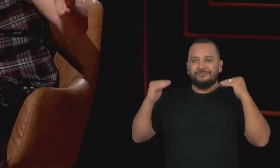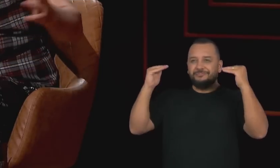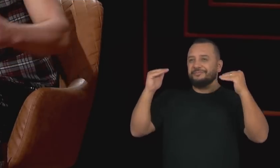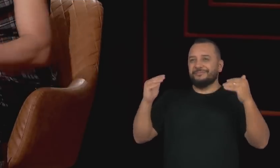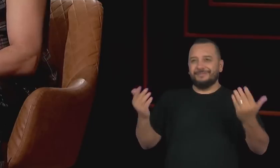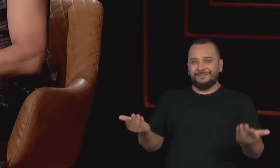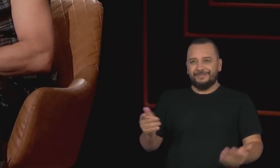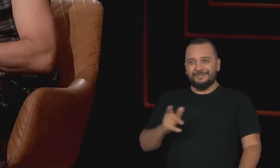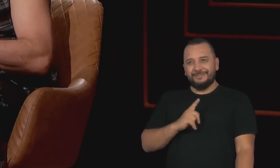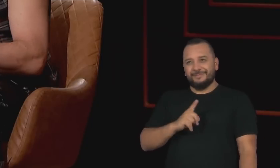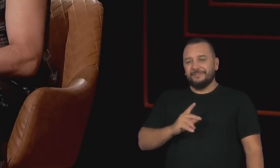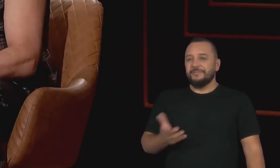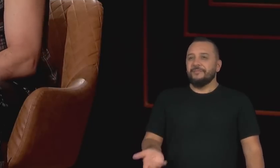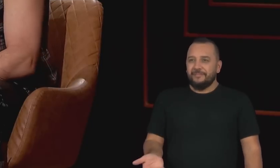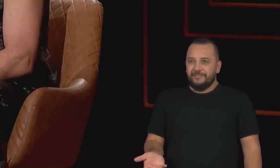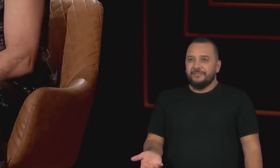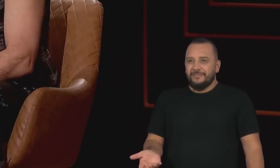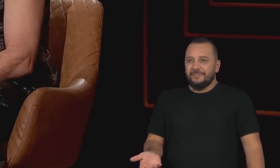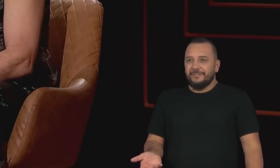loud, sabe? Então,